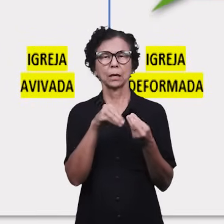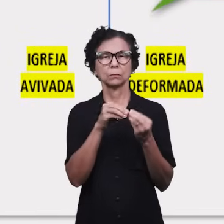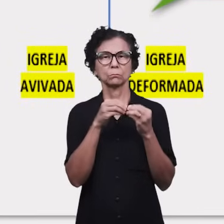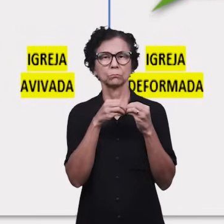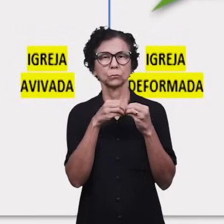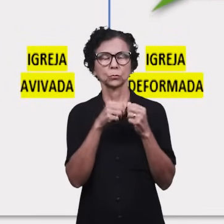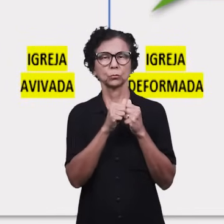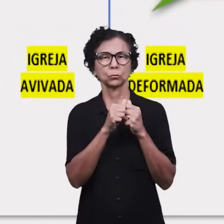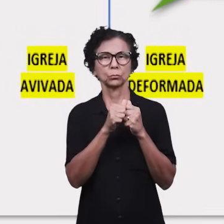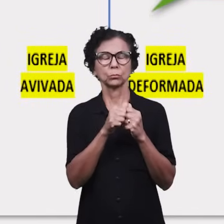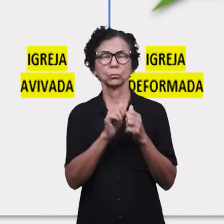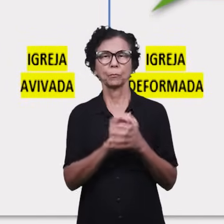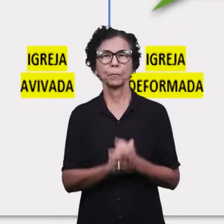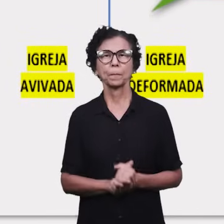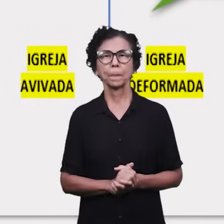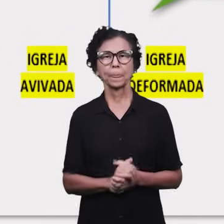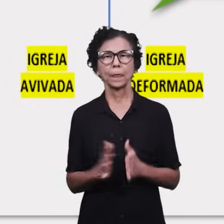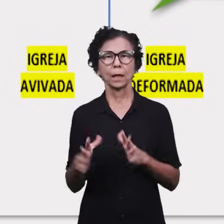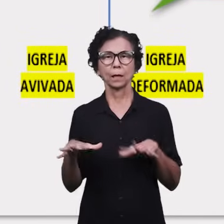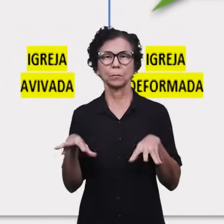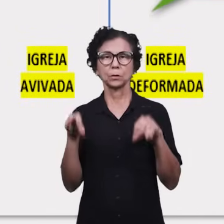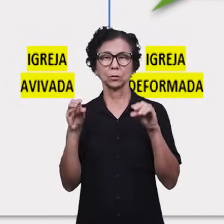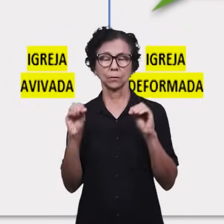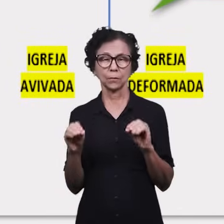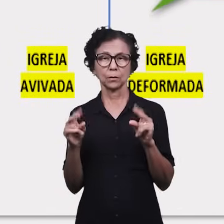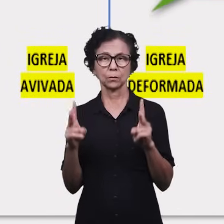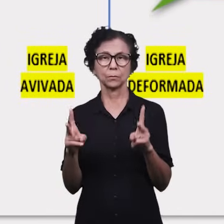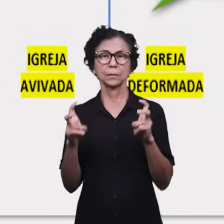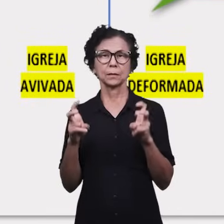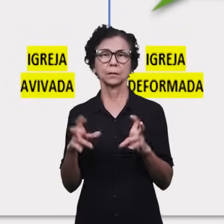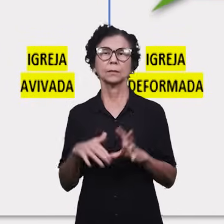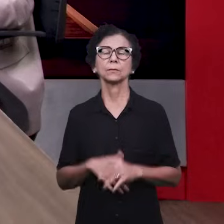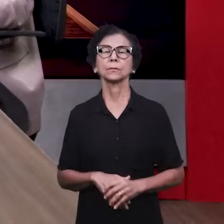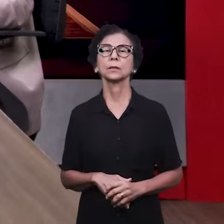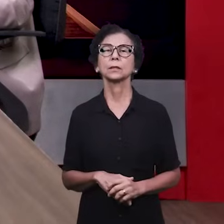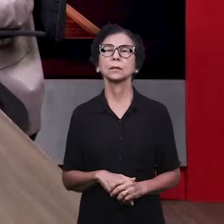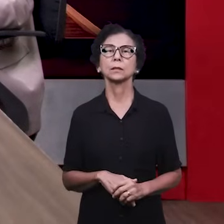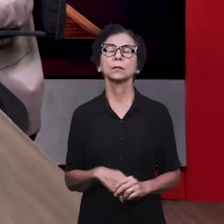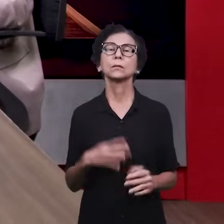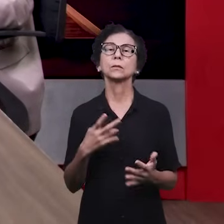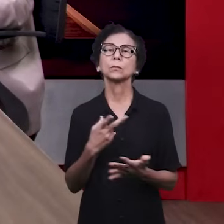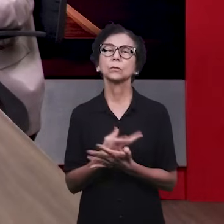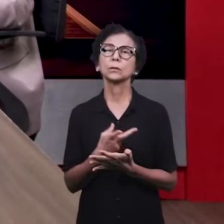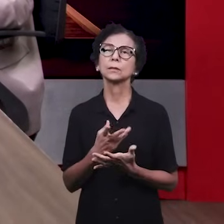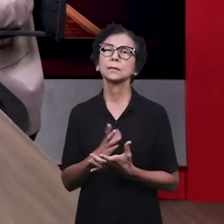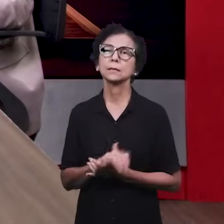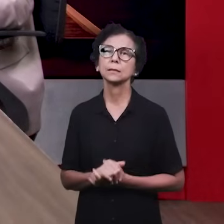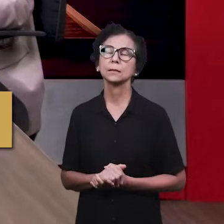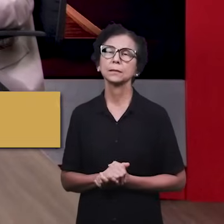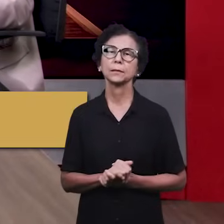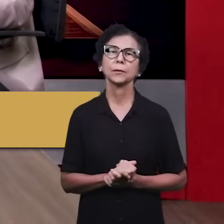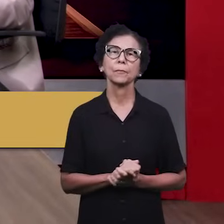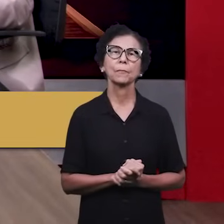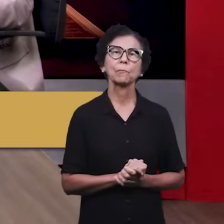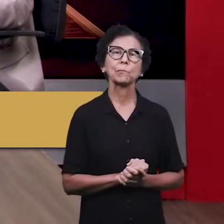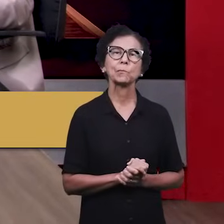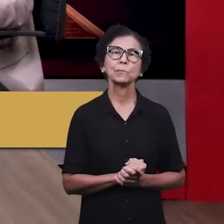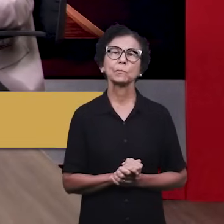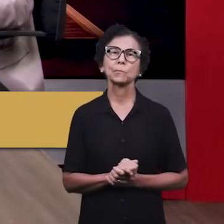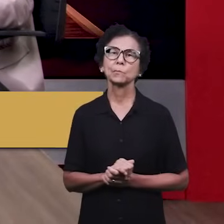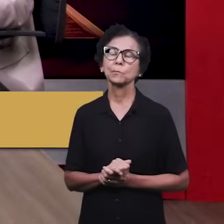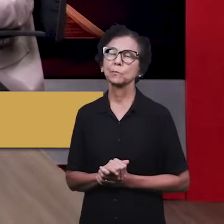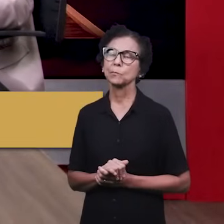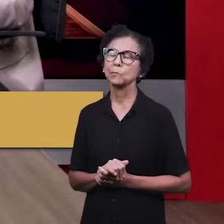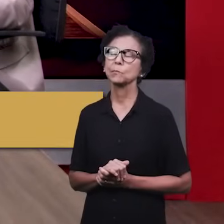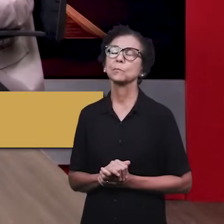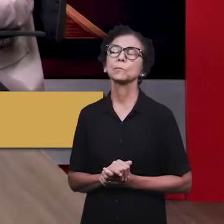teológica. As duas estavam juntas. Aqui na medieval, você vai reparar o que aconteceu também na filosofia medieval,